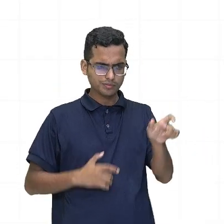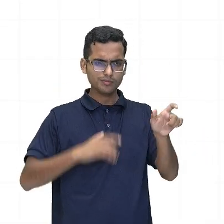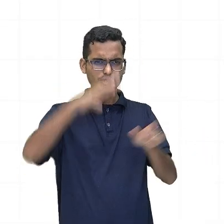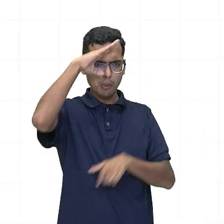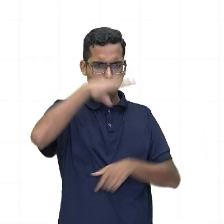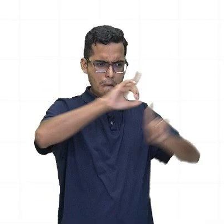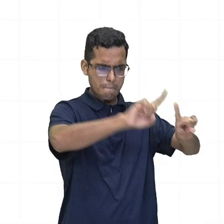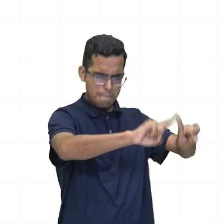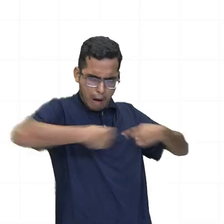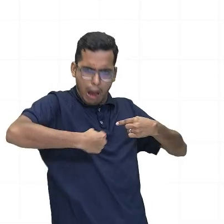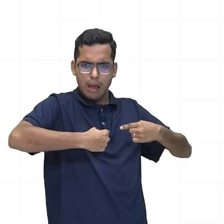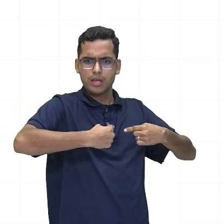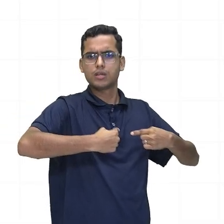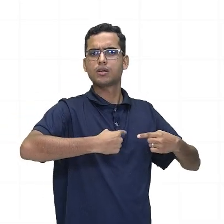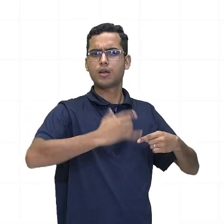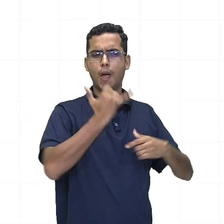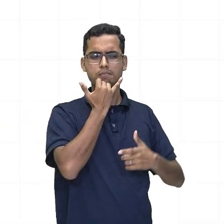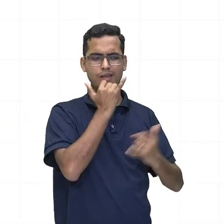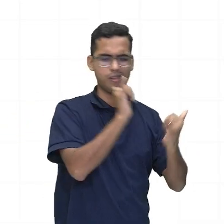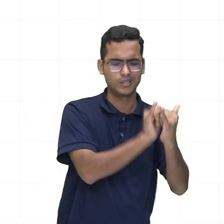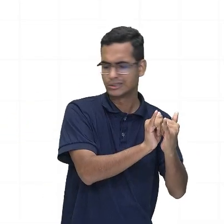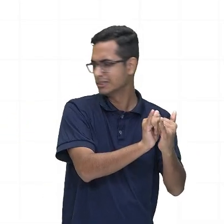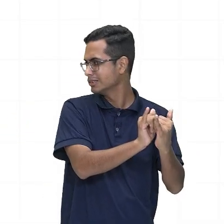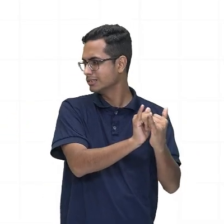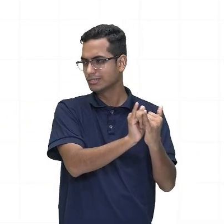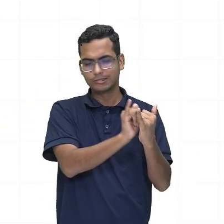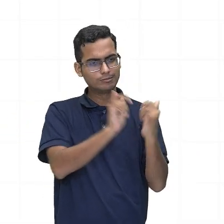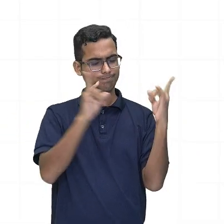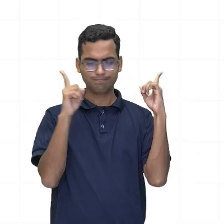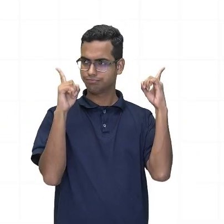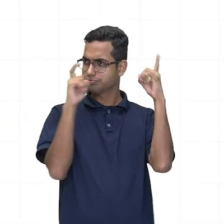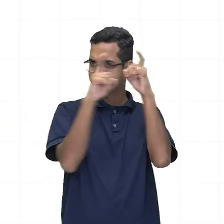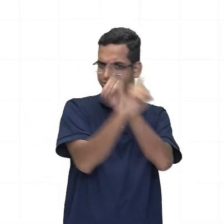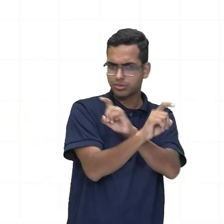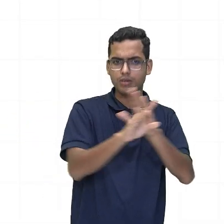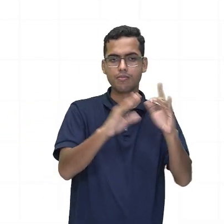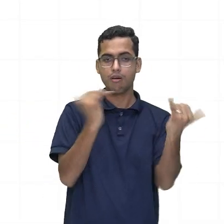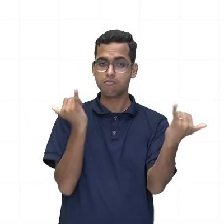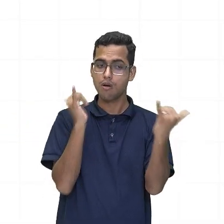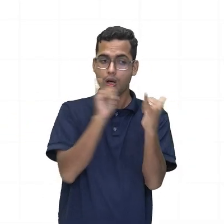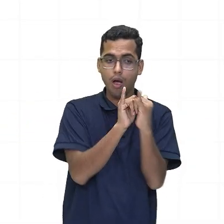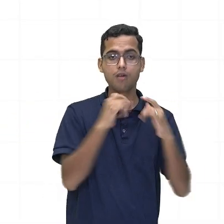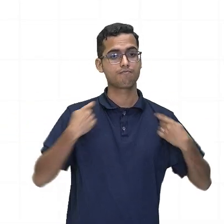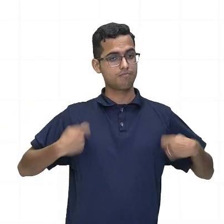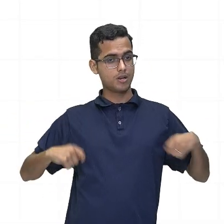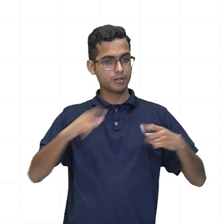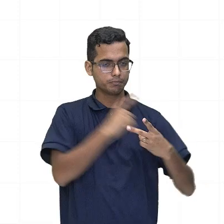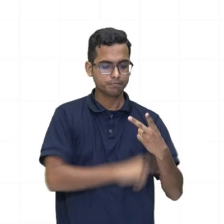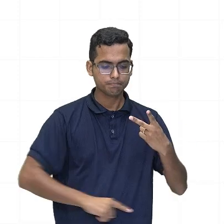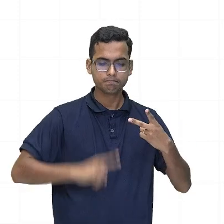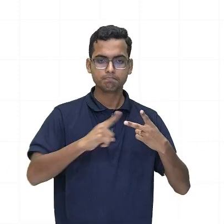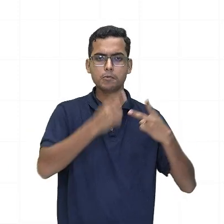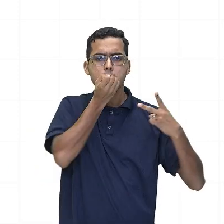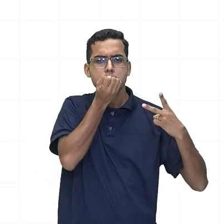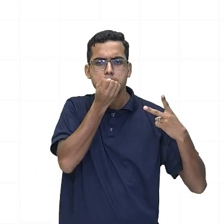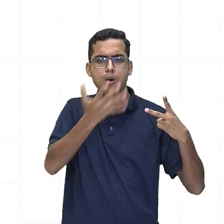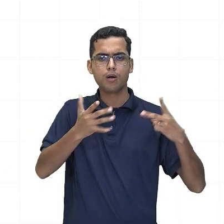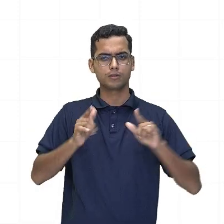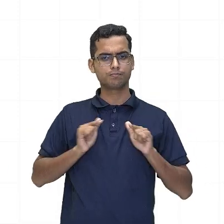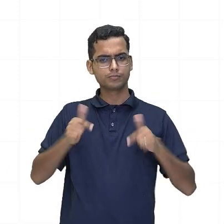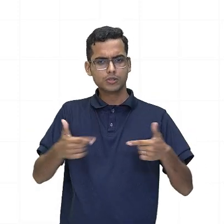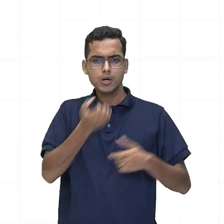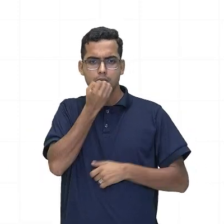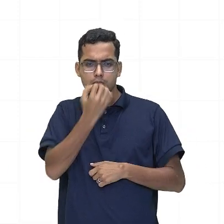gente perdoar, mas é um chamado, né, de Deus a essa prática. A bondade, ser bom, não